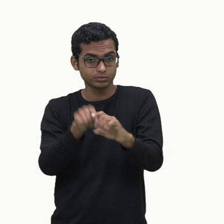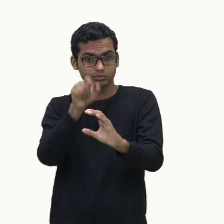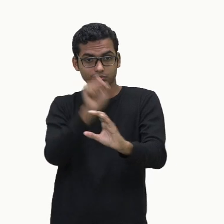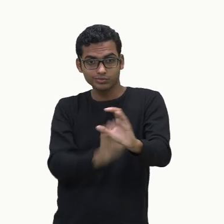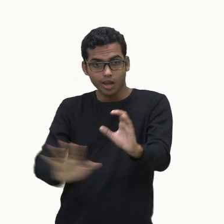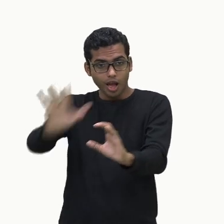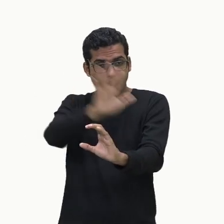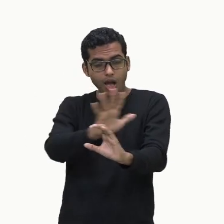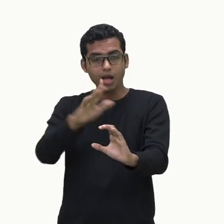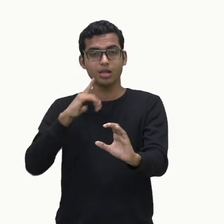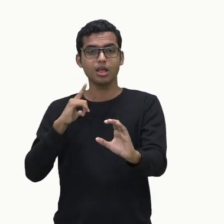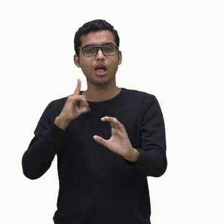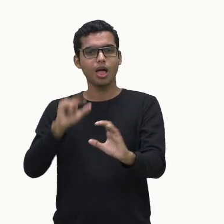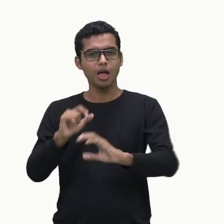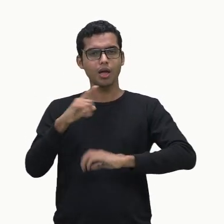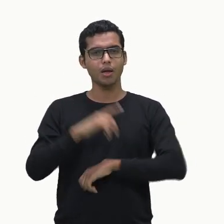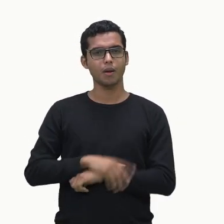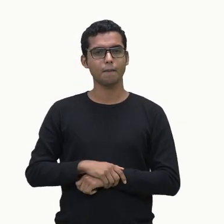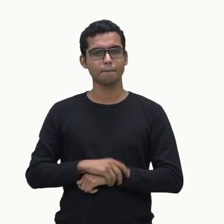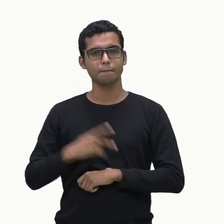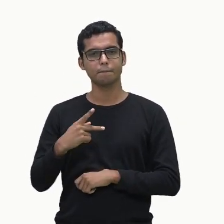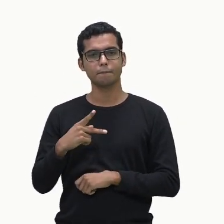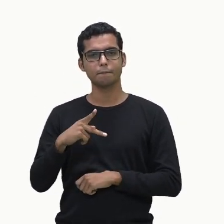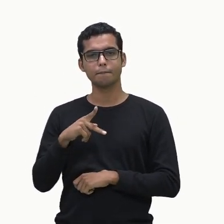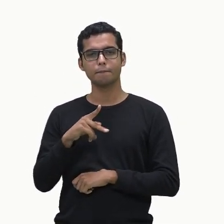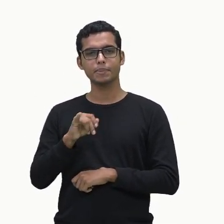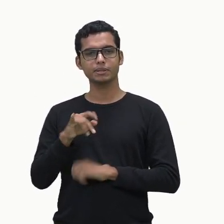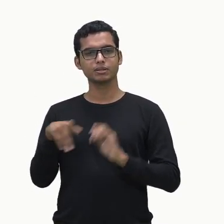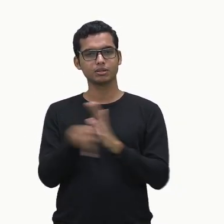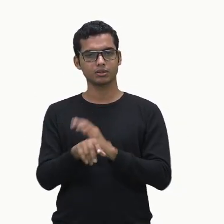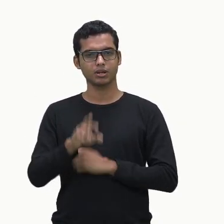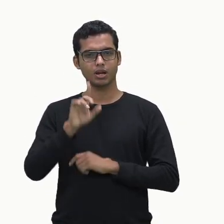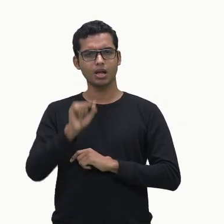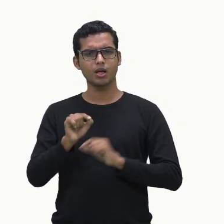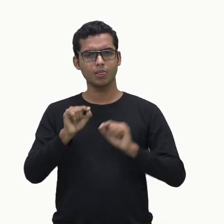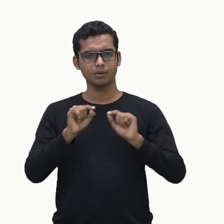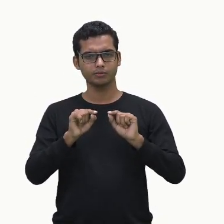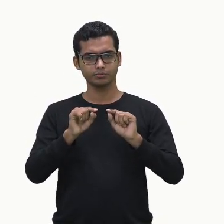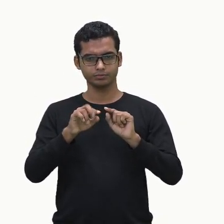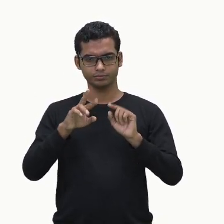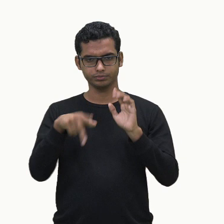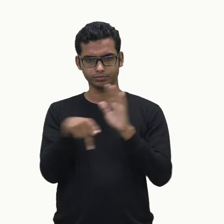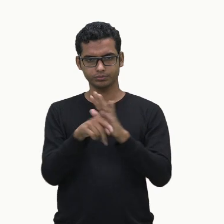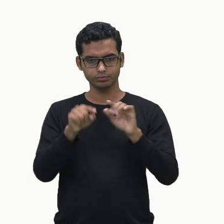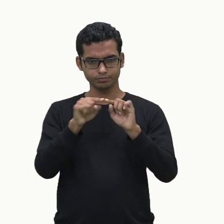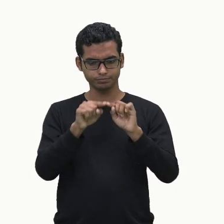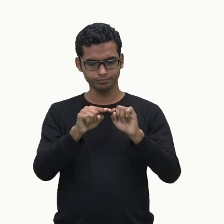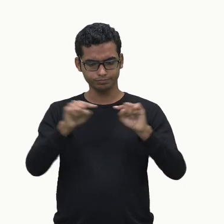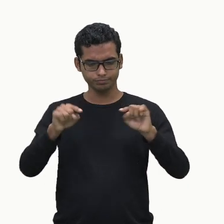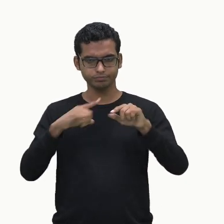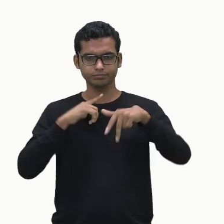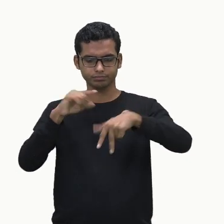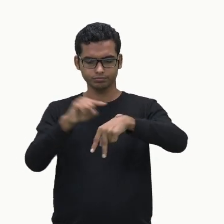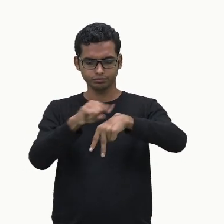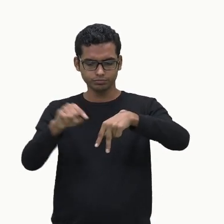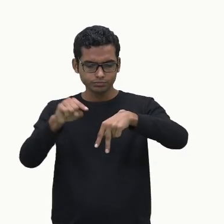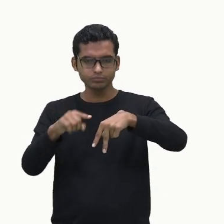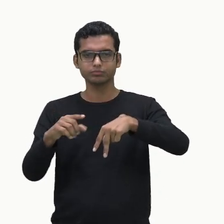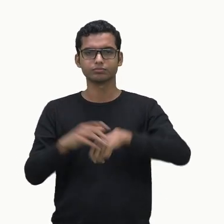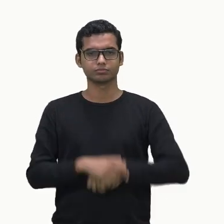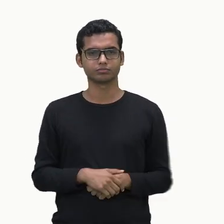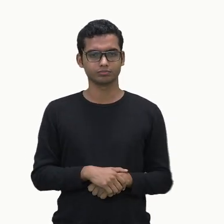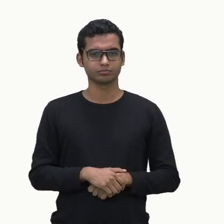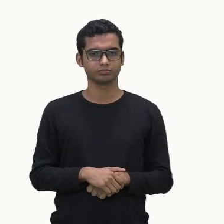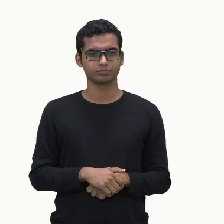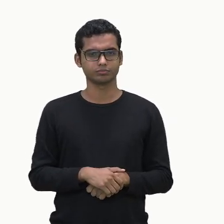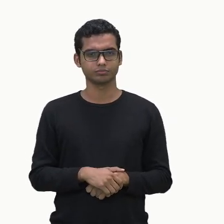maior é π vezes Rzão, o R maior ao quadrado, menos π vezes Rzinho,